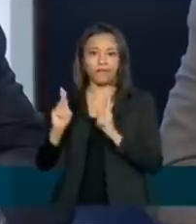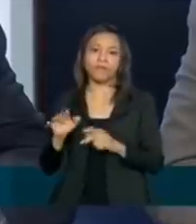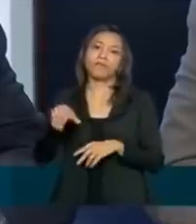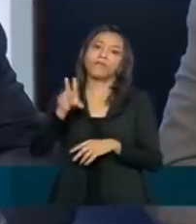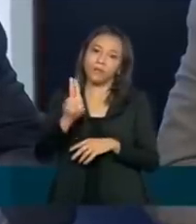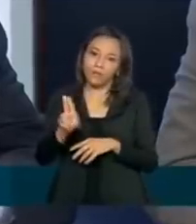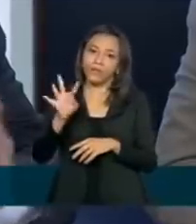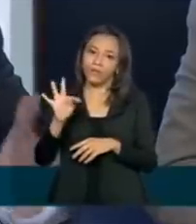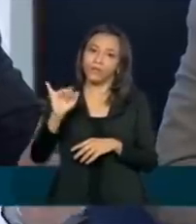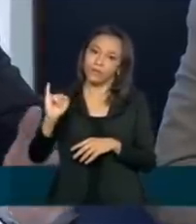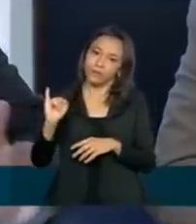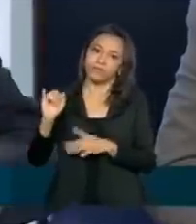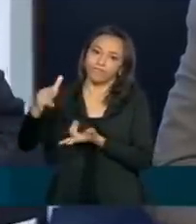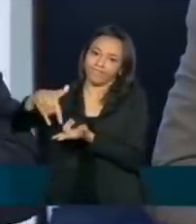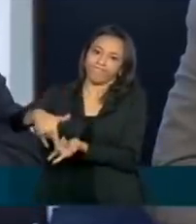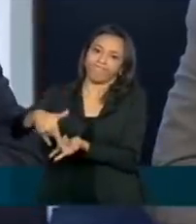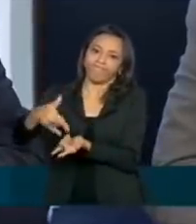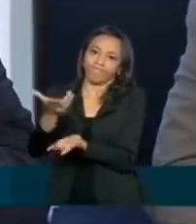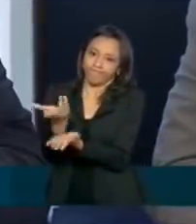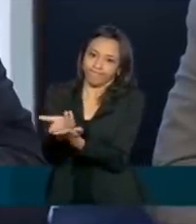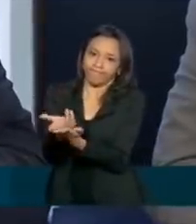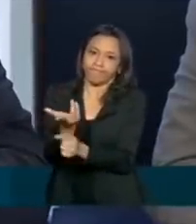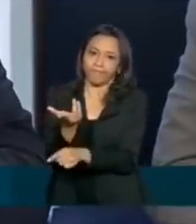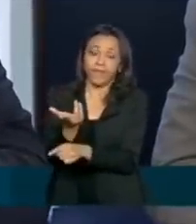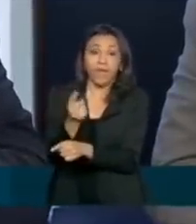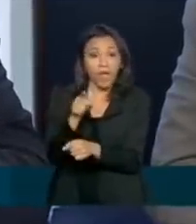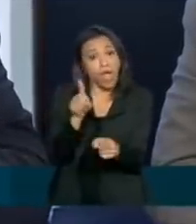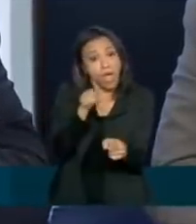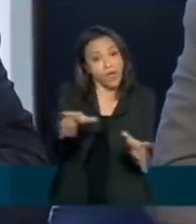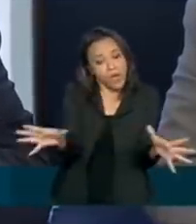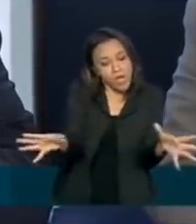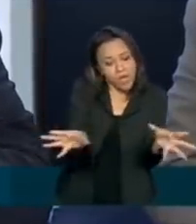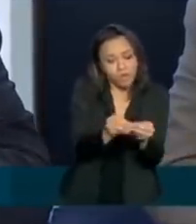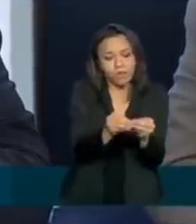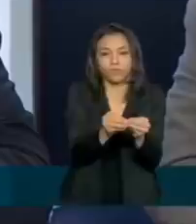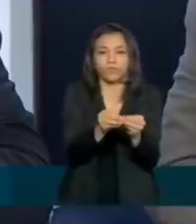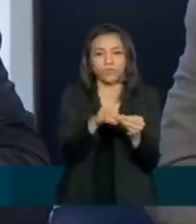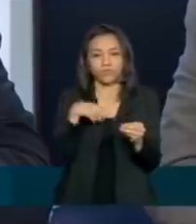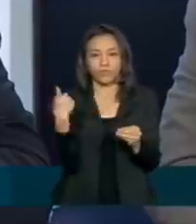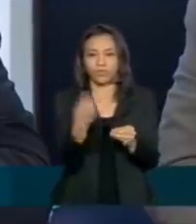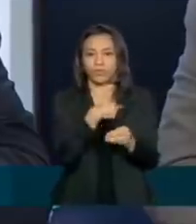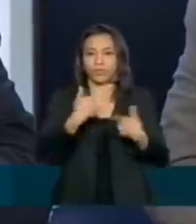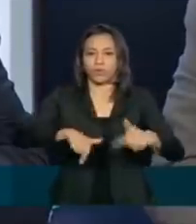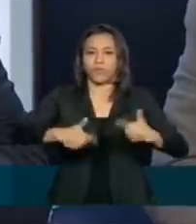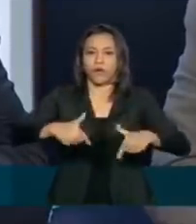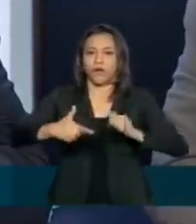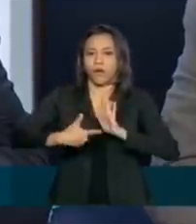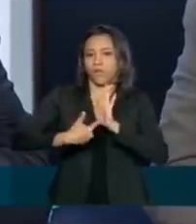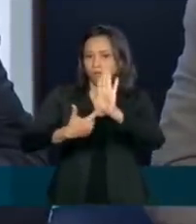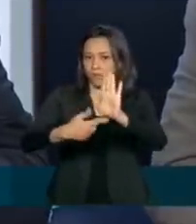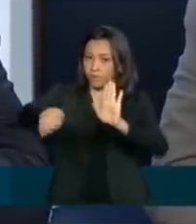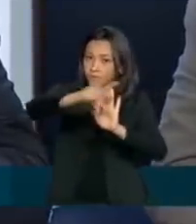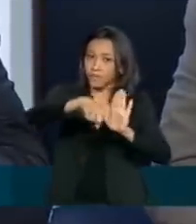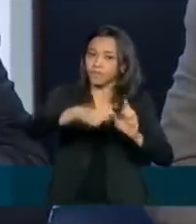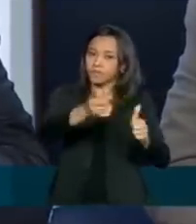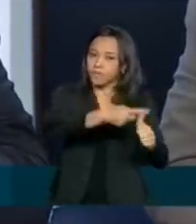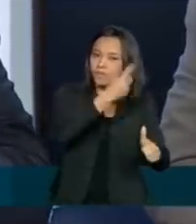UTI. Esse, em resumo, são os dois grandes trabalhos que nós estamos fazendo. O trabalho de